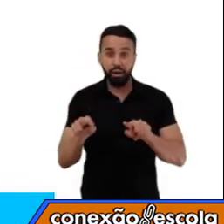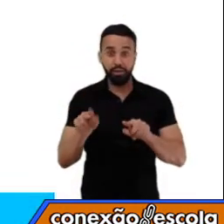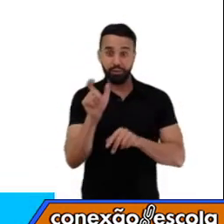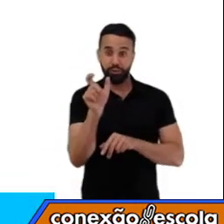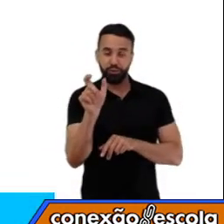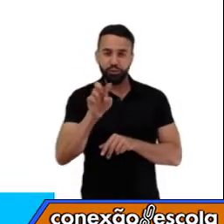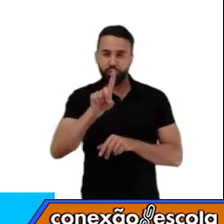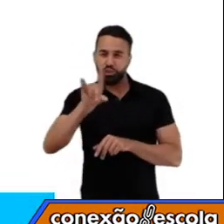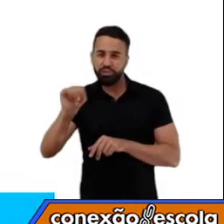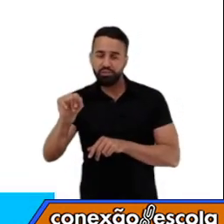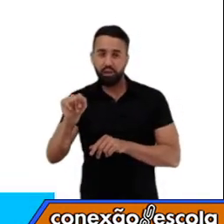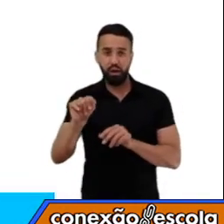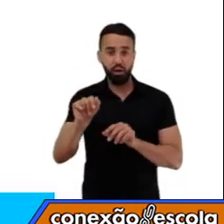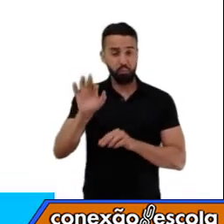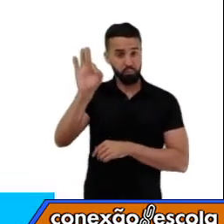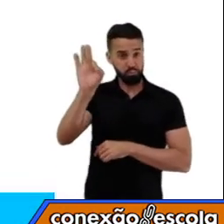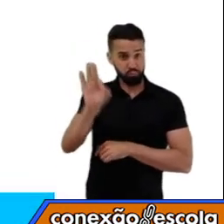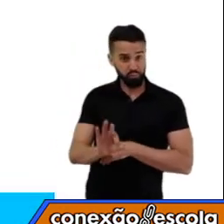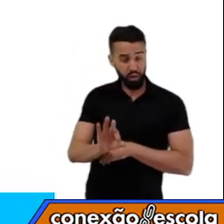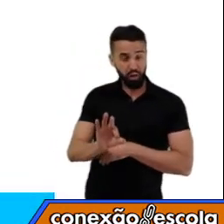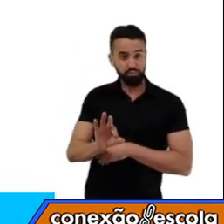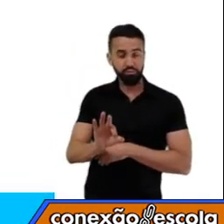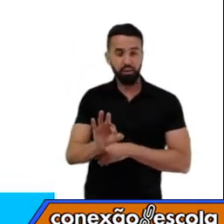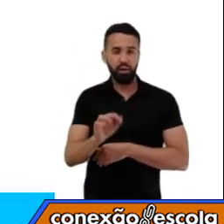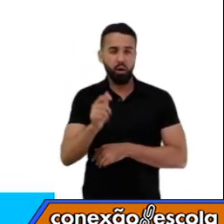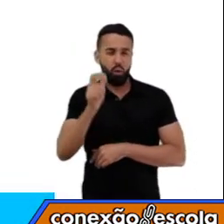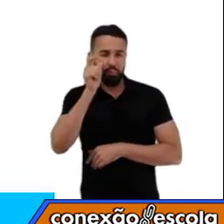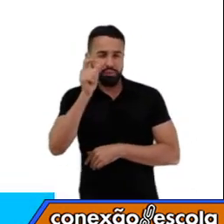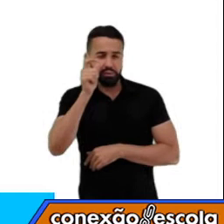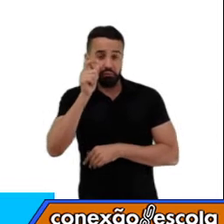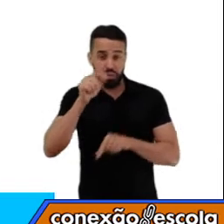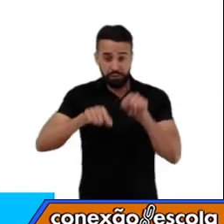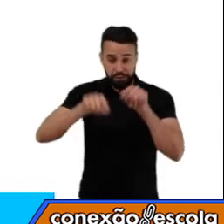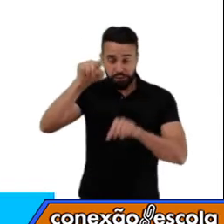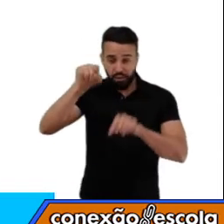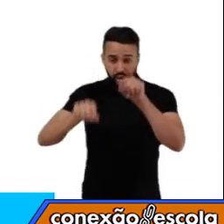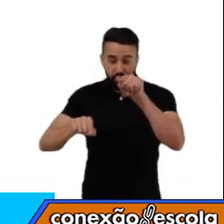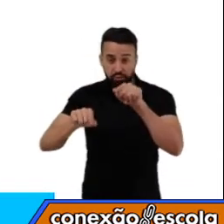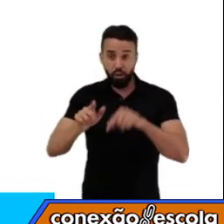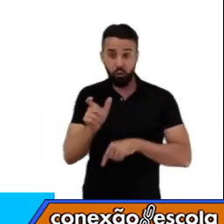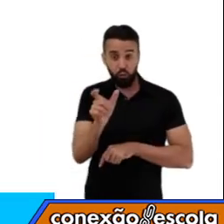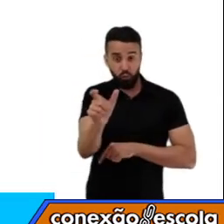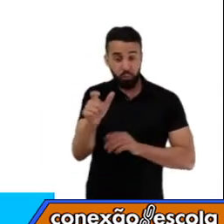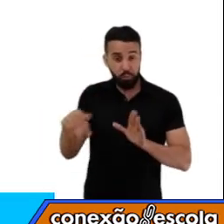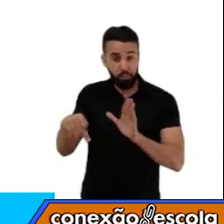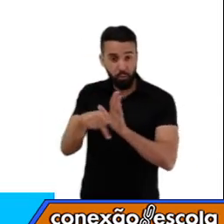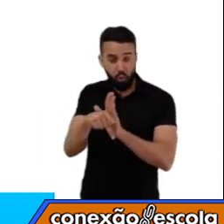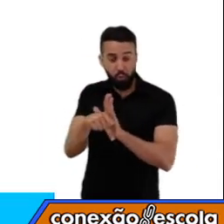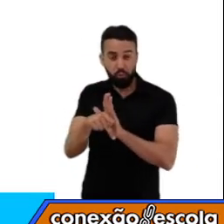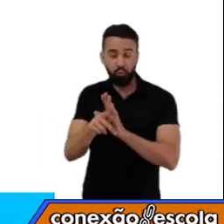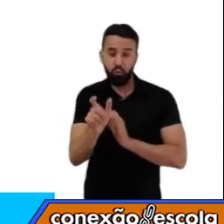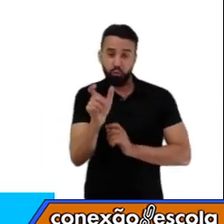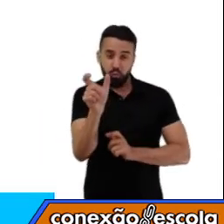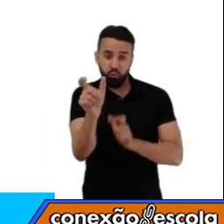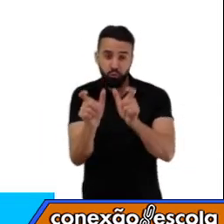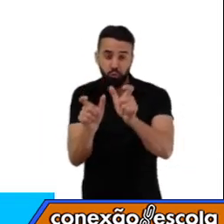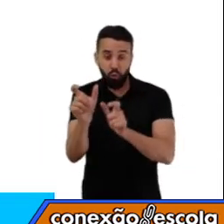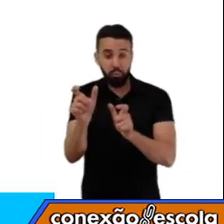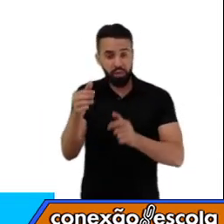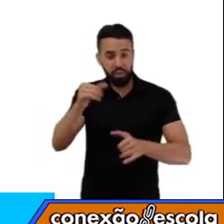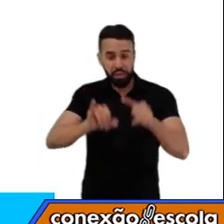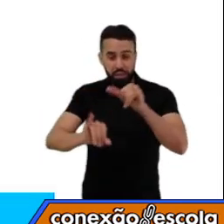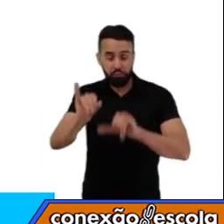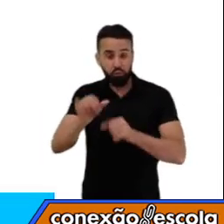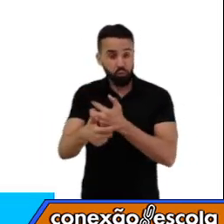datas em porcentagens em escalas nomes próprios nomes de compostos